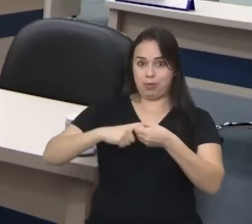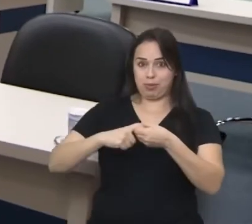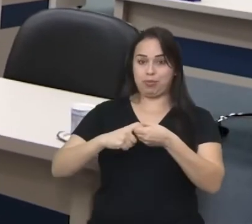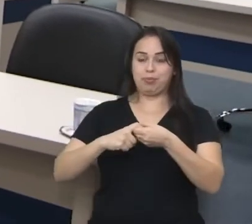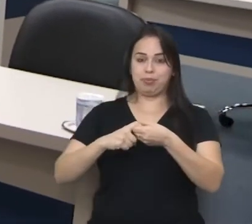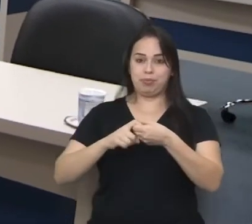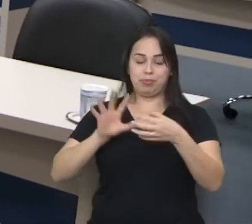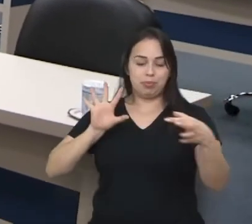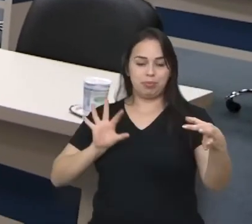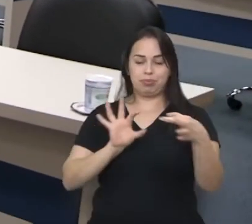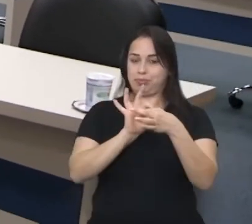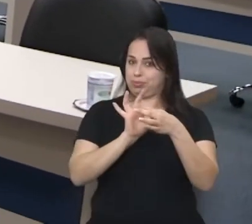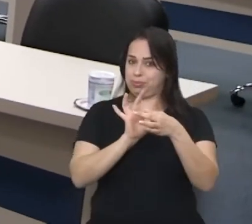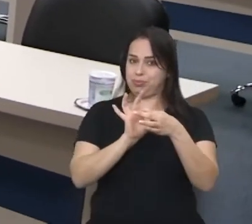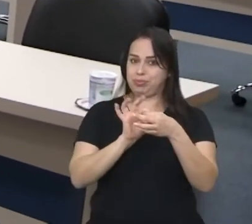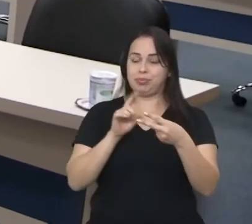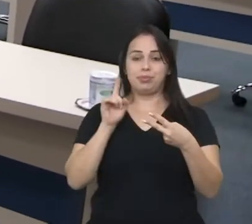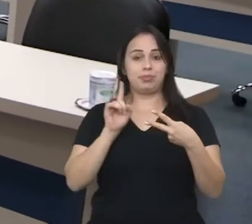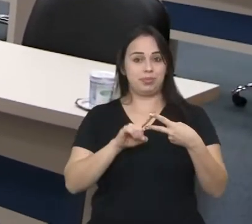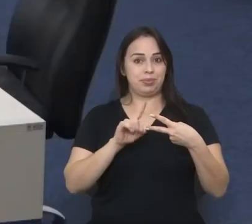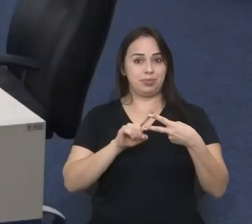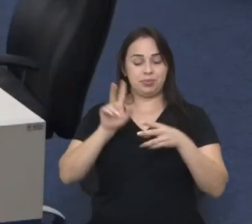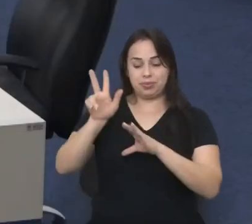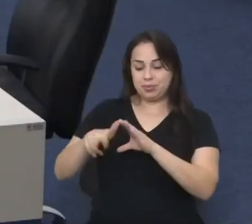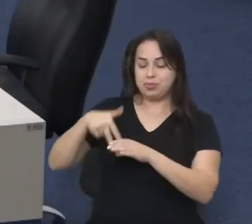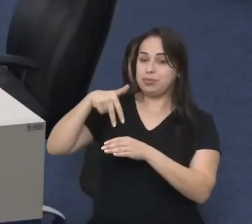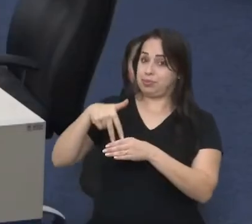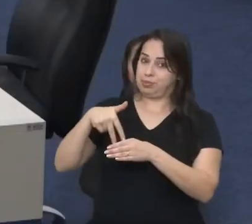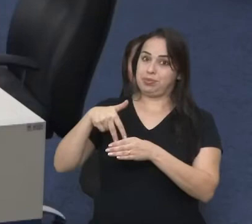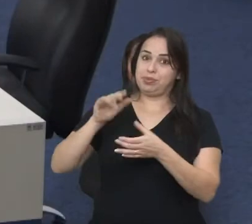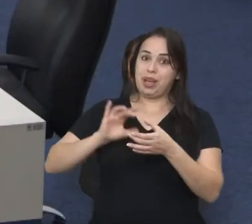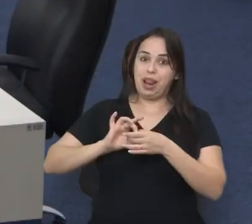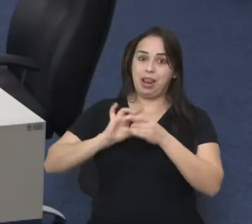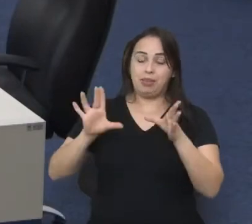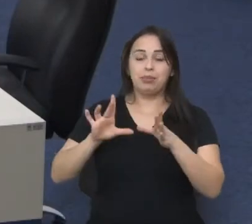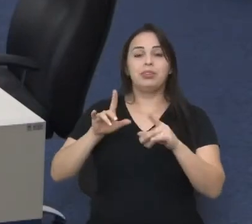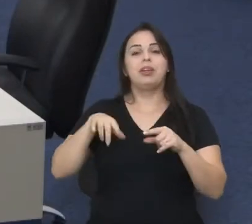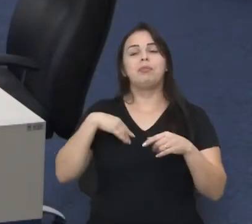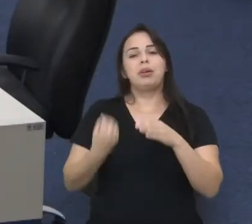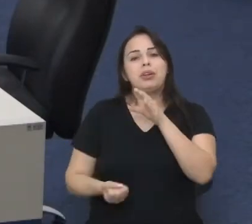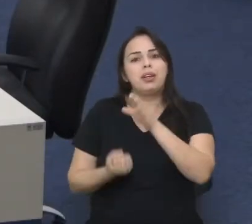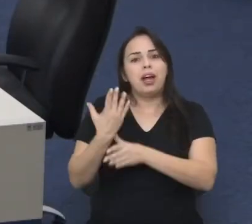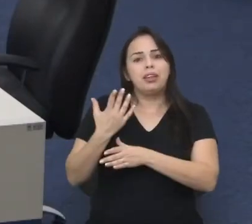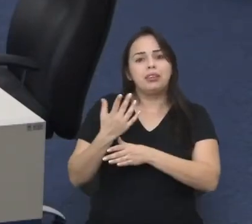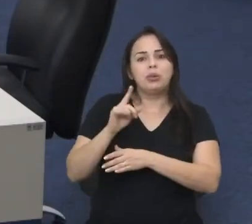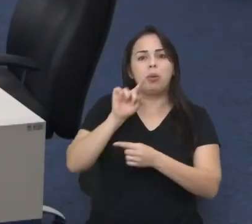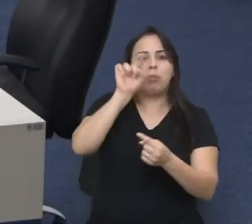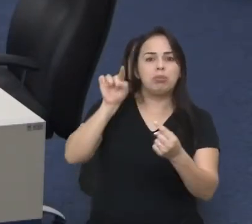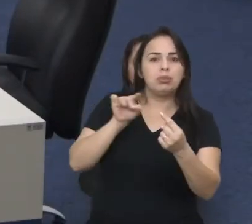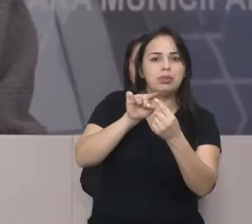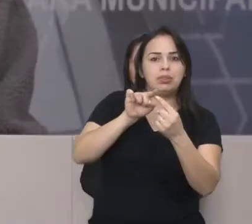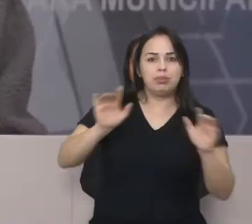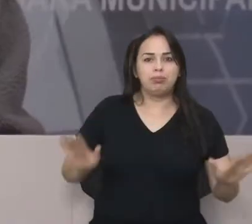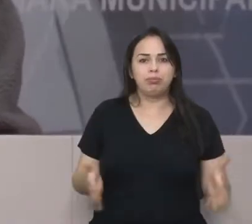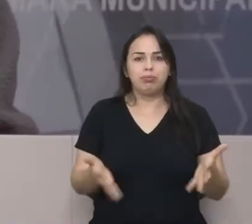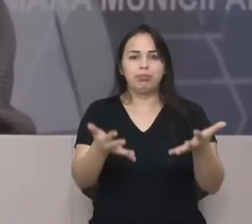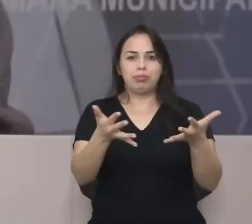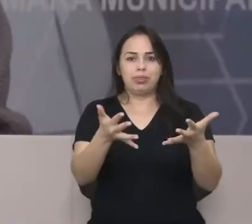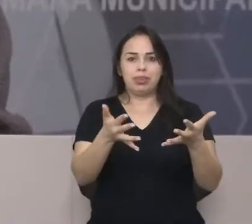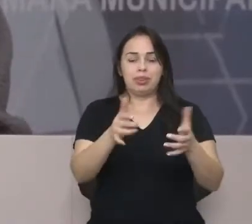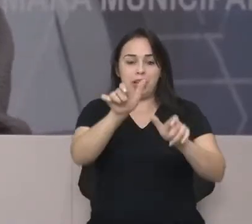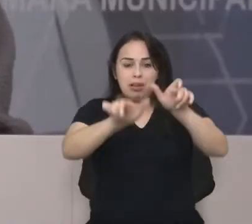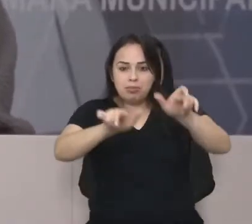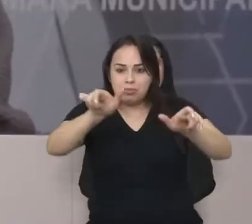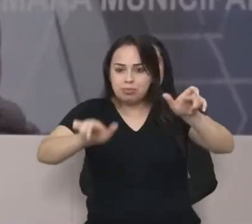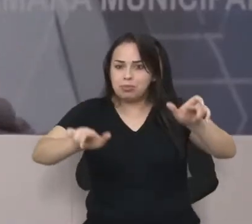aproximar a população do trabalho do Legislativo. Um desses programas é a Tribuna Livre. A iniciativa foi criada com o objetivo de